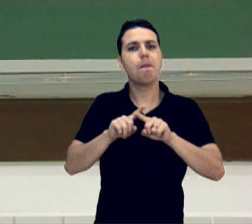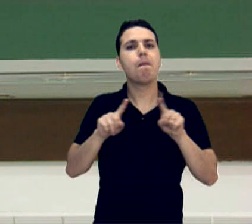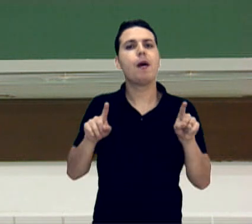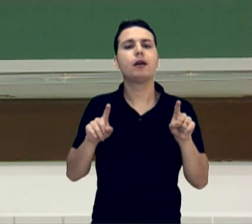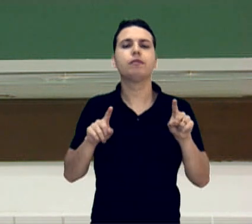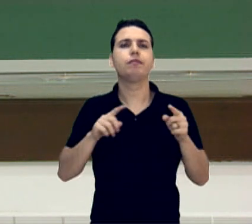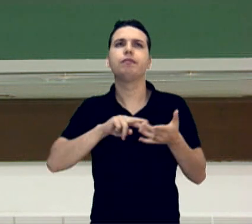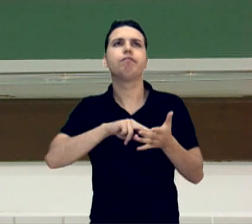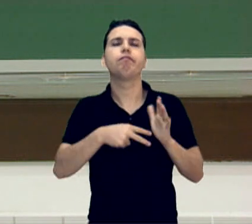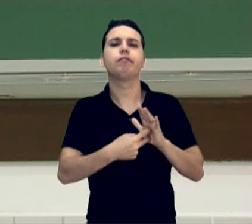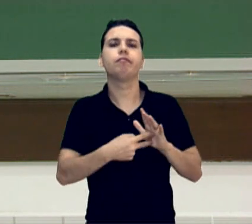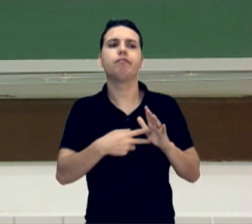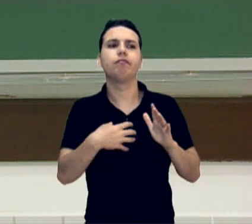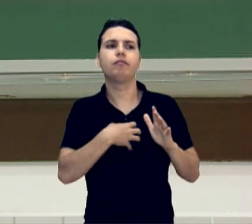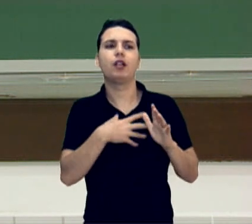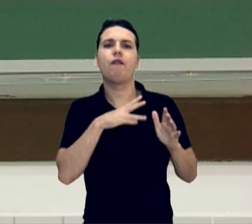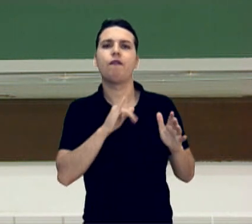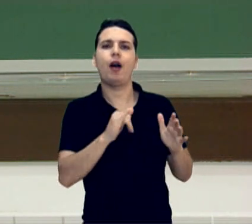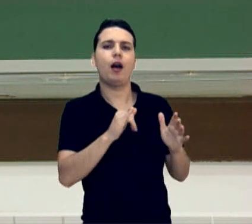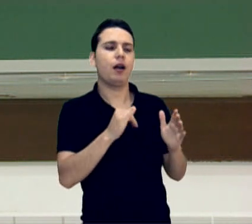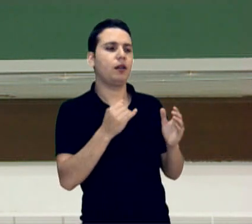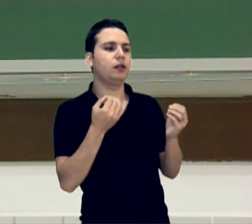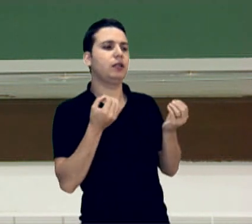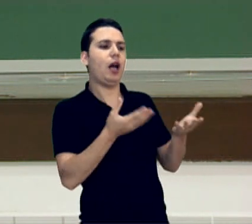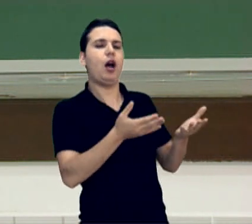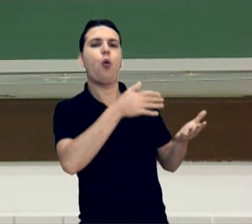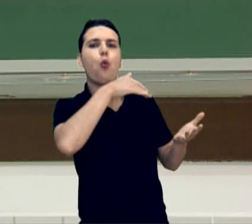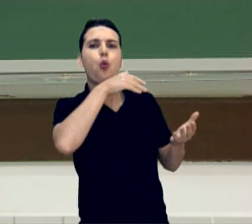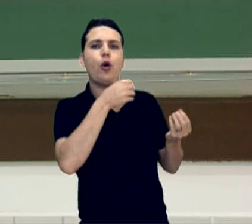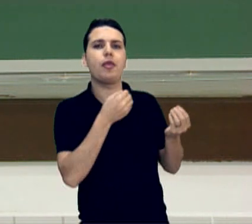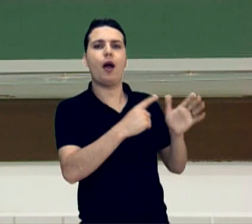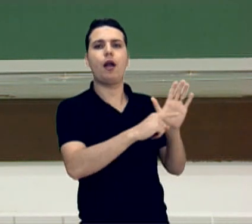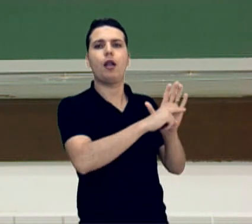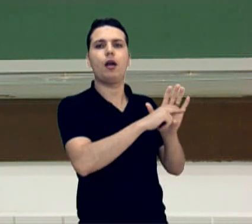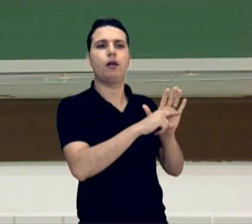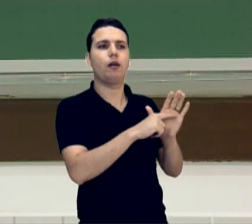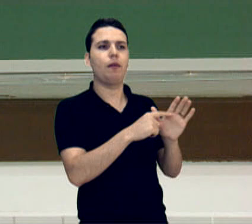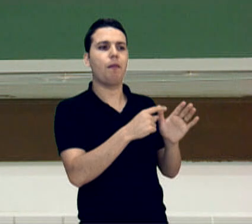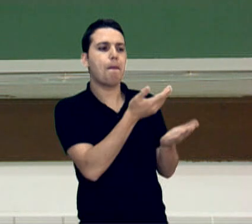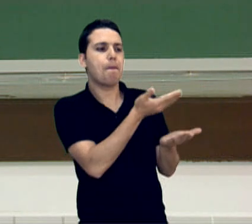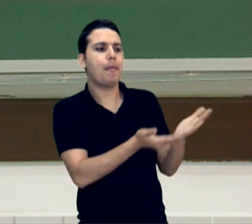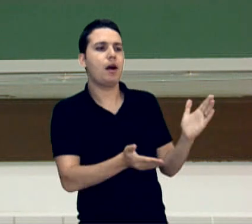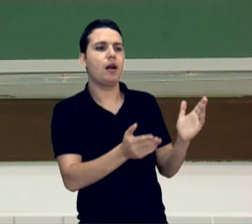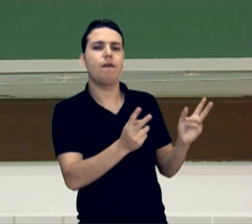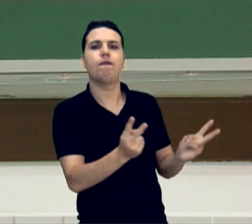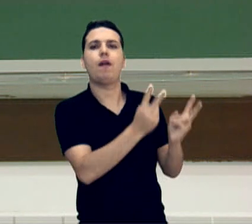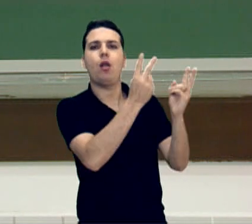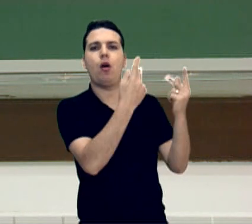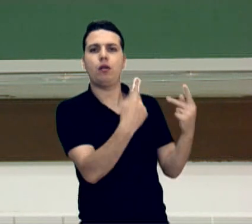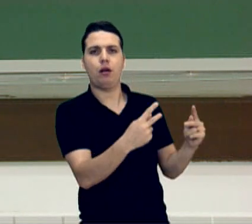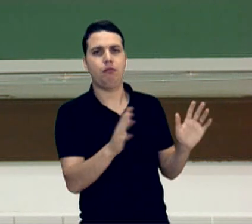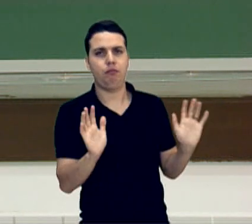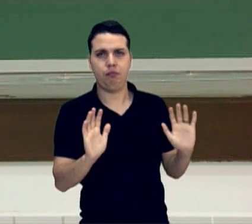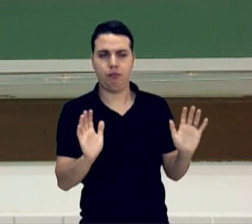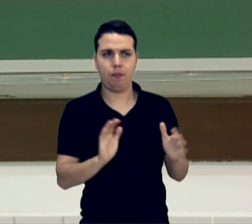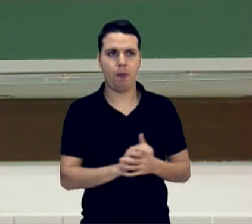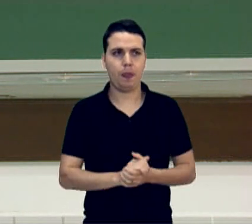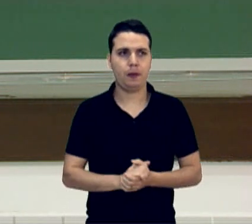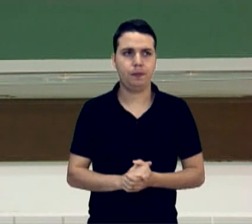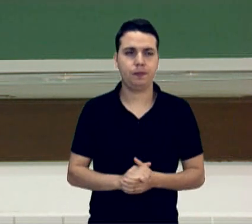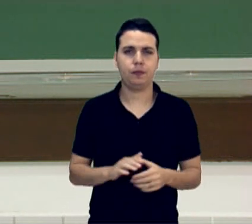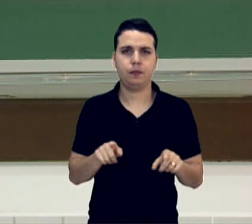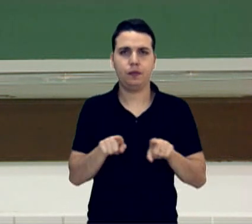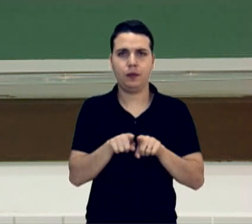não significa que vai desvalorizar, desmerecer as qualidades, né, de ambos, certo?